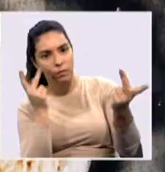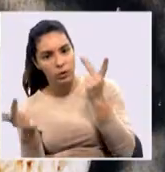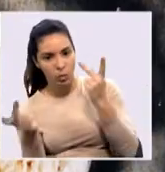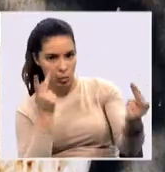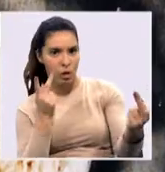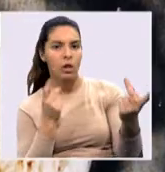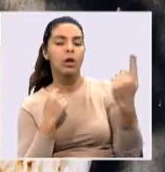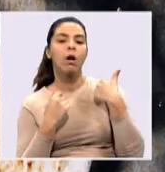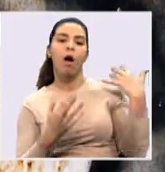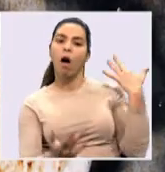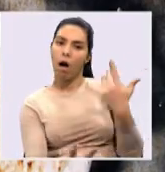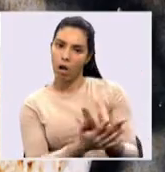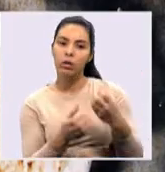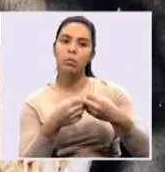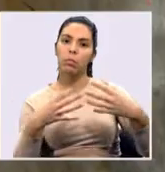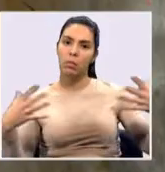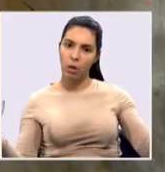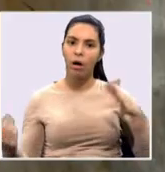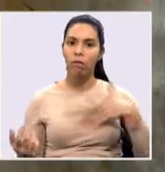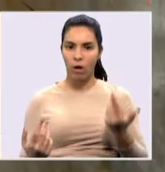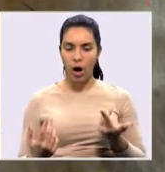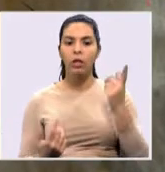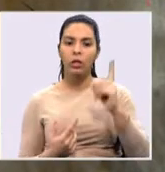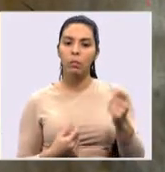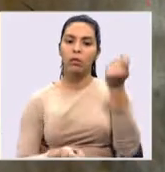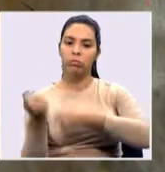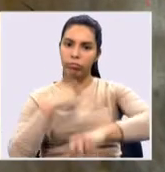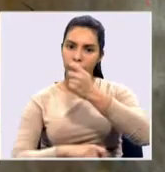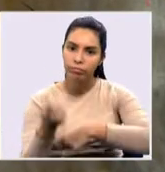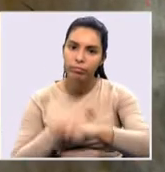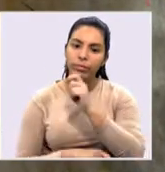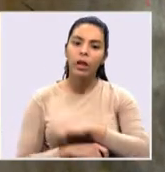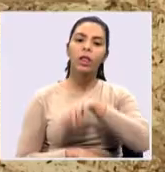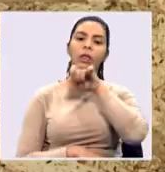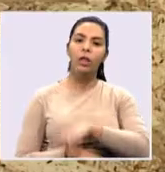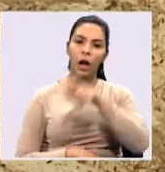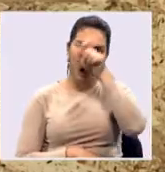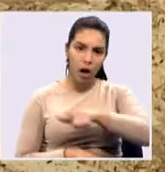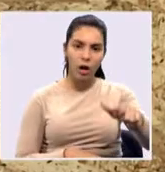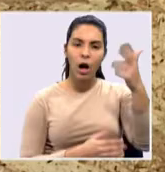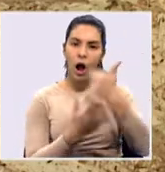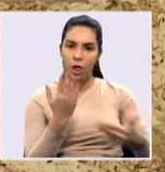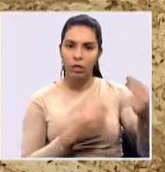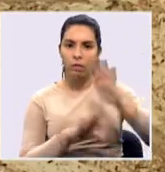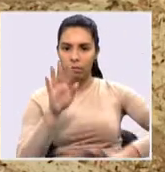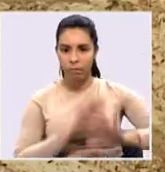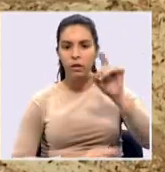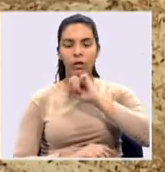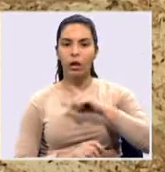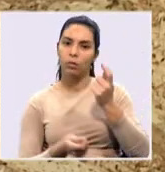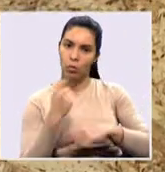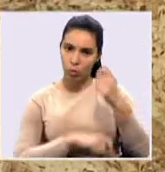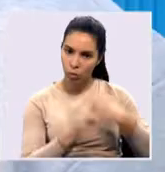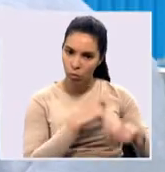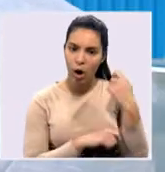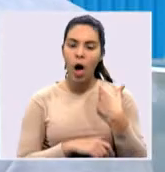realidade de quem a vê. Nos últimos anos, as peças multiplicaram-se e a sua comercialização é agora uma possibilidade para os artistas.